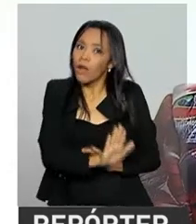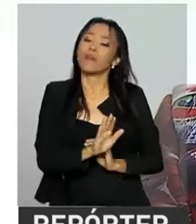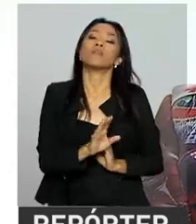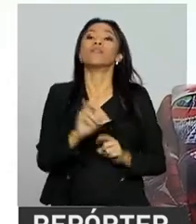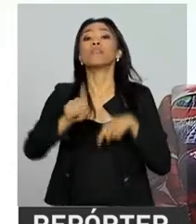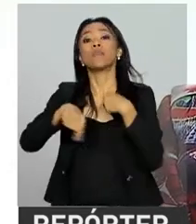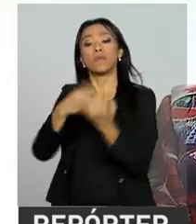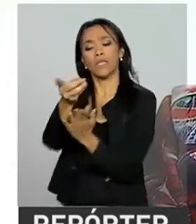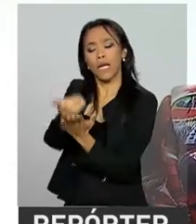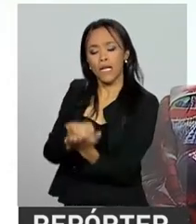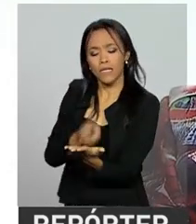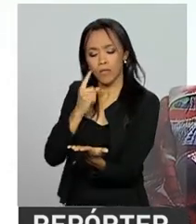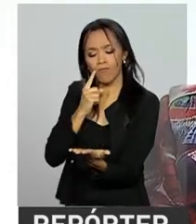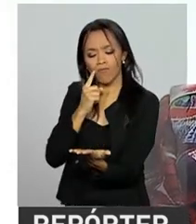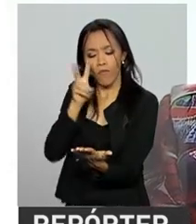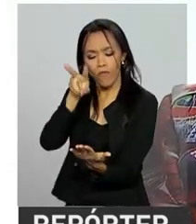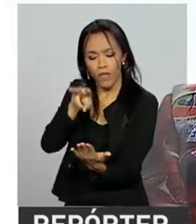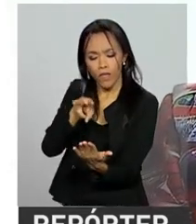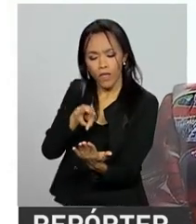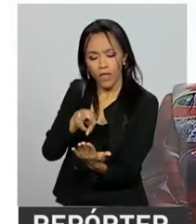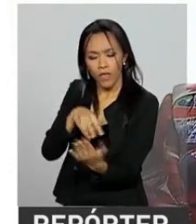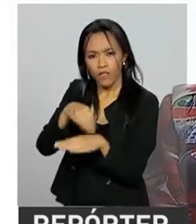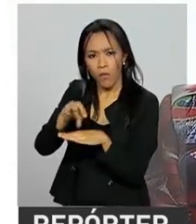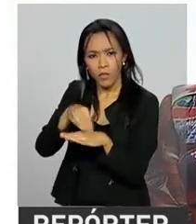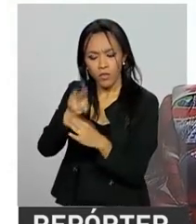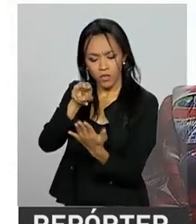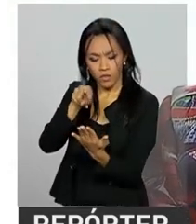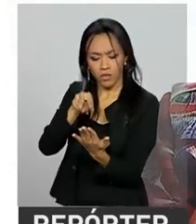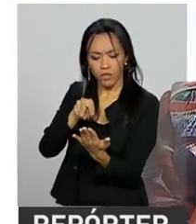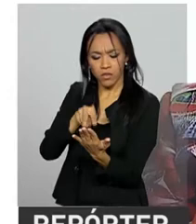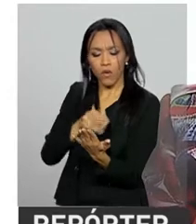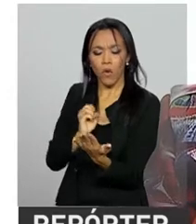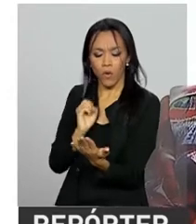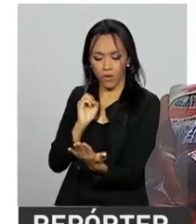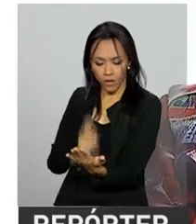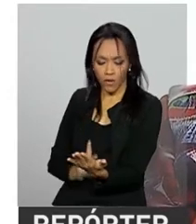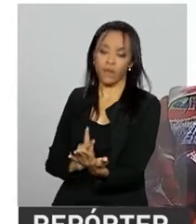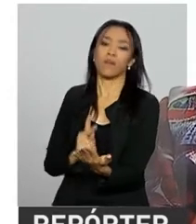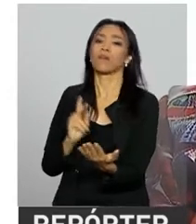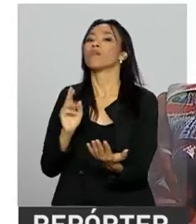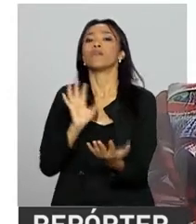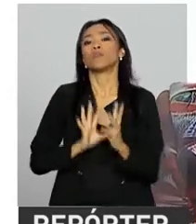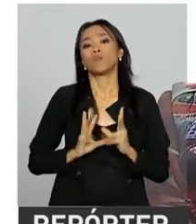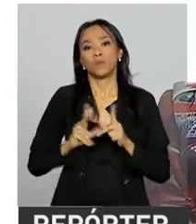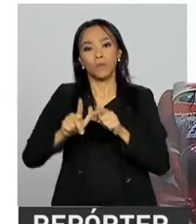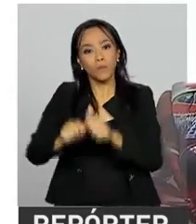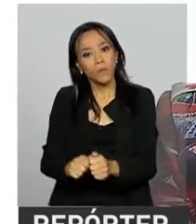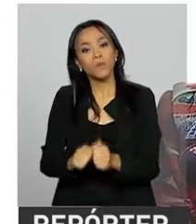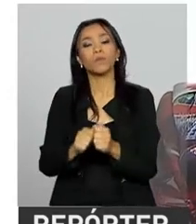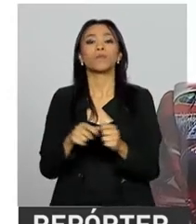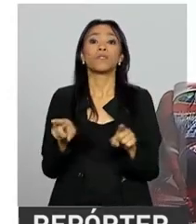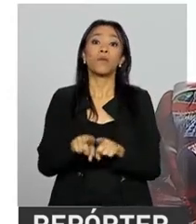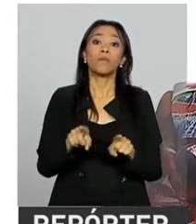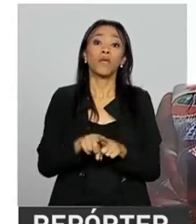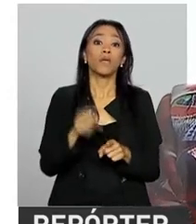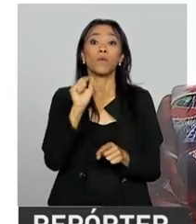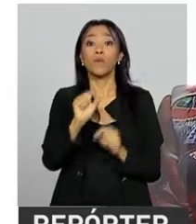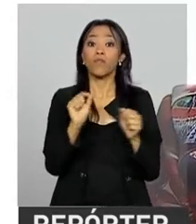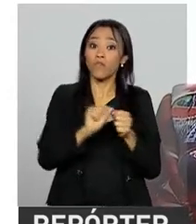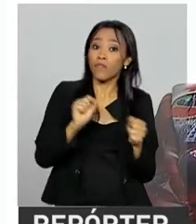declaração antes de enviar então não só os rendimentos mas as deduções as aquisições também